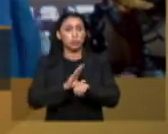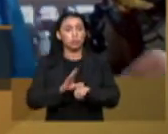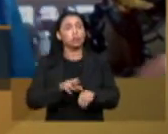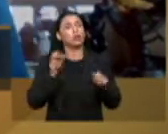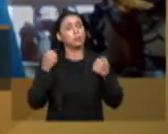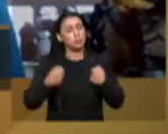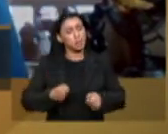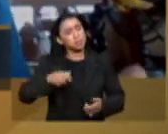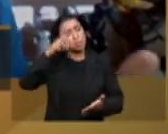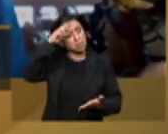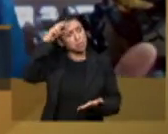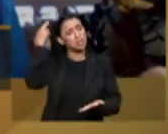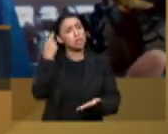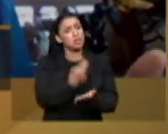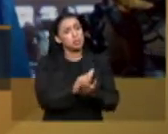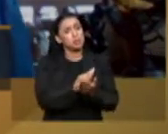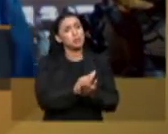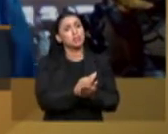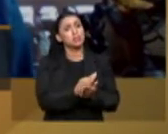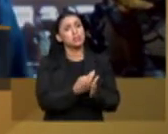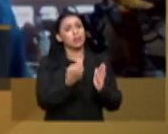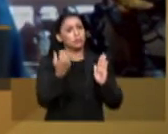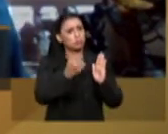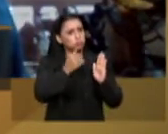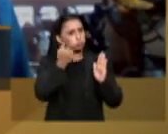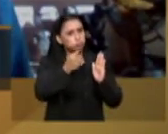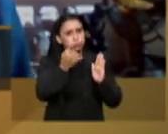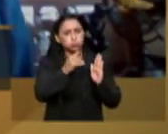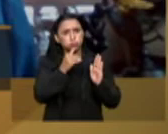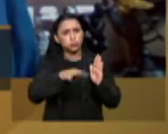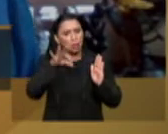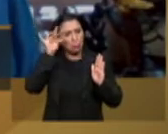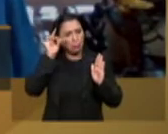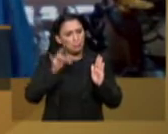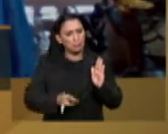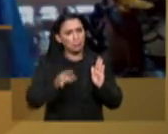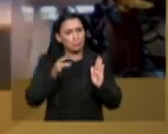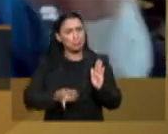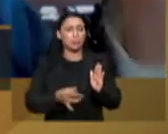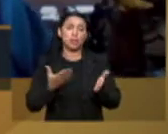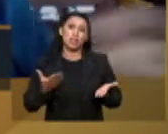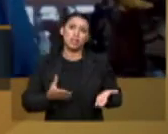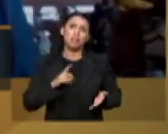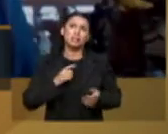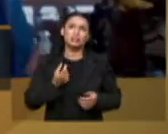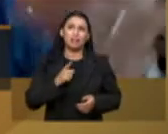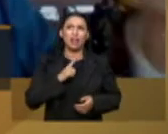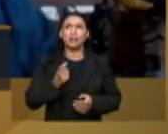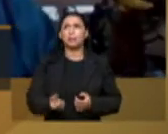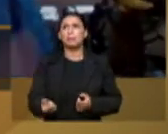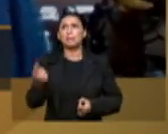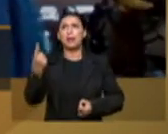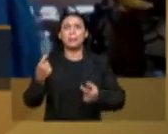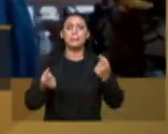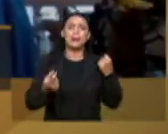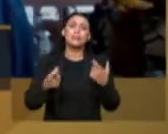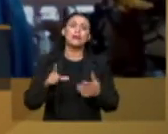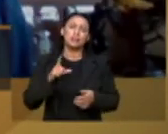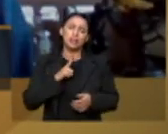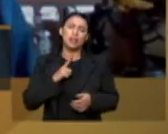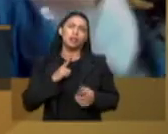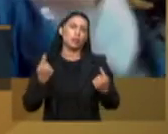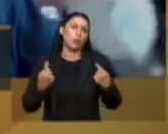ser respeitados e interpretados com máxima eficácia. Existem exceções? Sim, existe mitigação